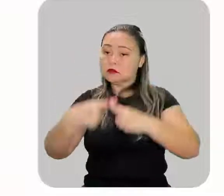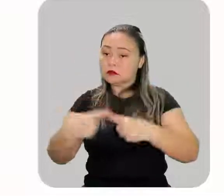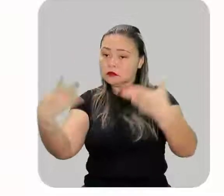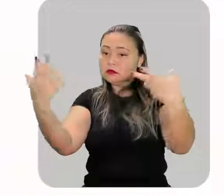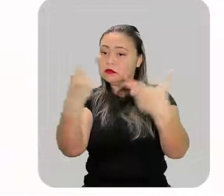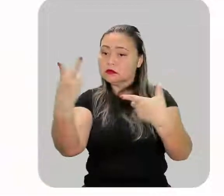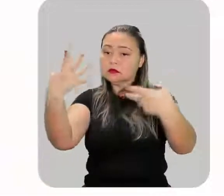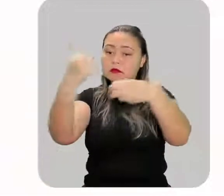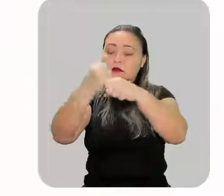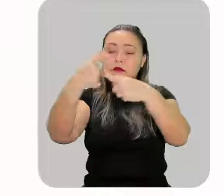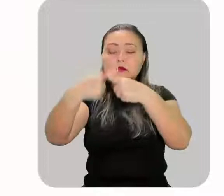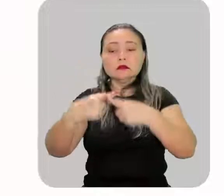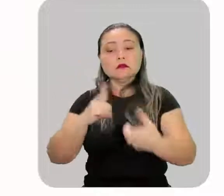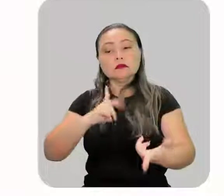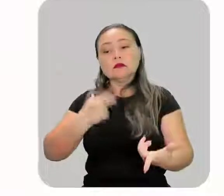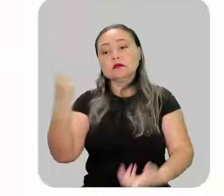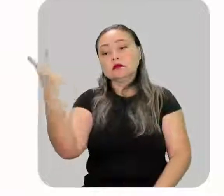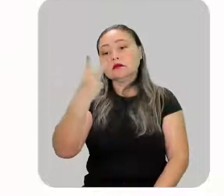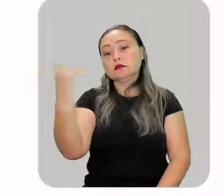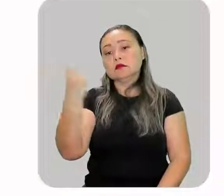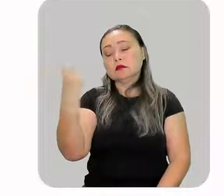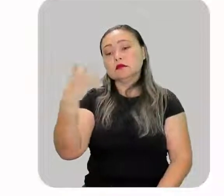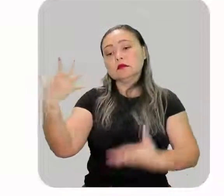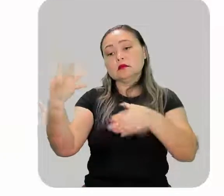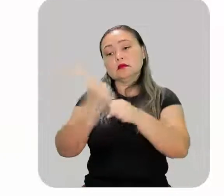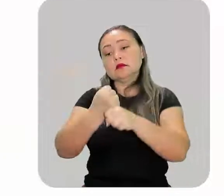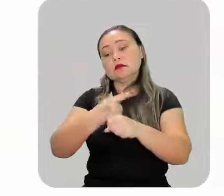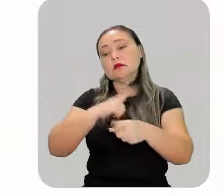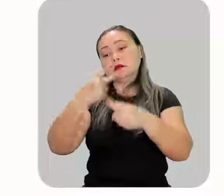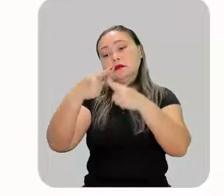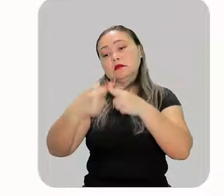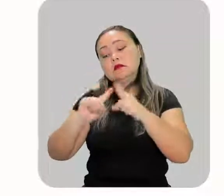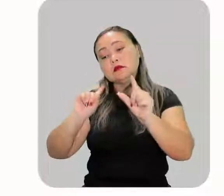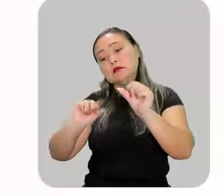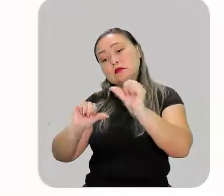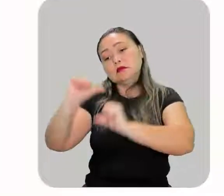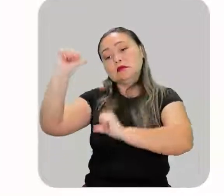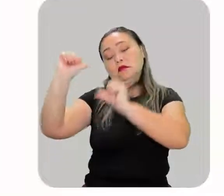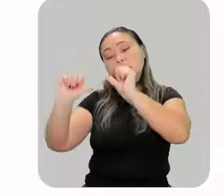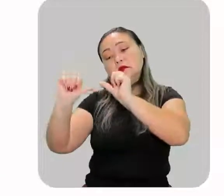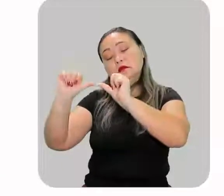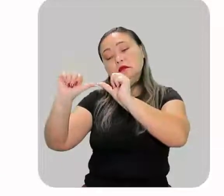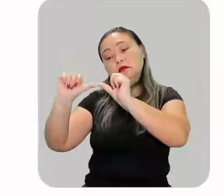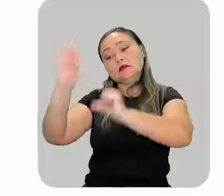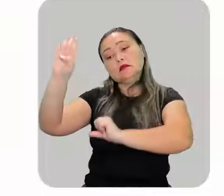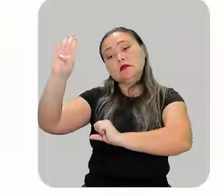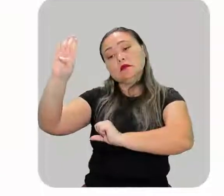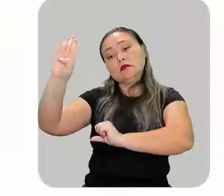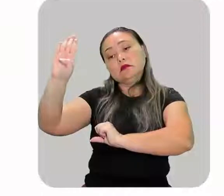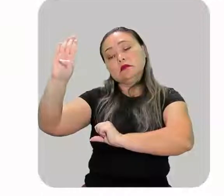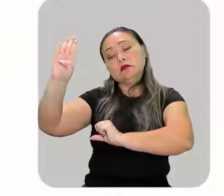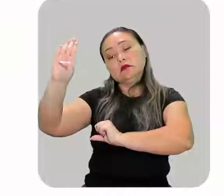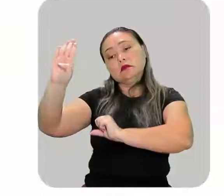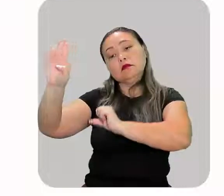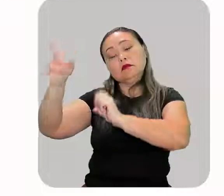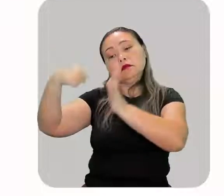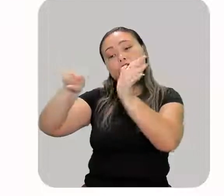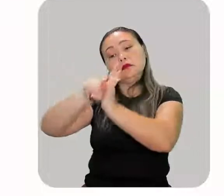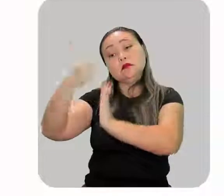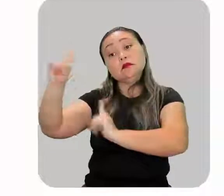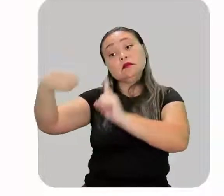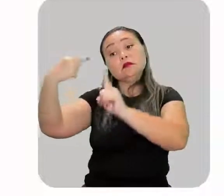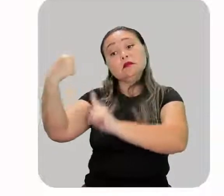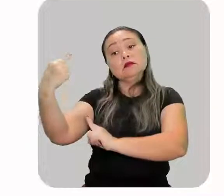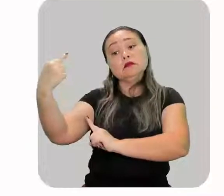Pode, né? Vamos lá. Dois números que somados tem que dar o oposto do B. O B é menos 1, então tem que